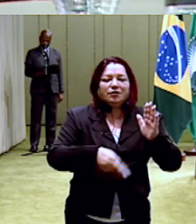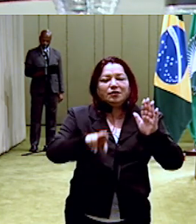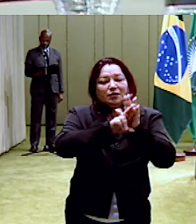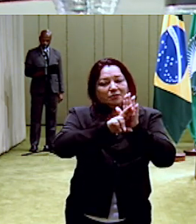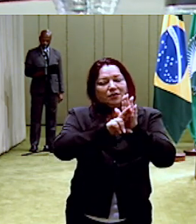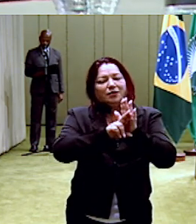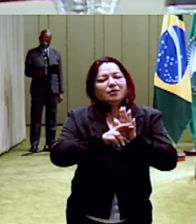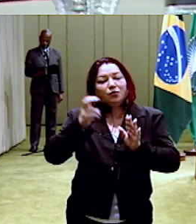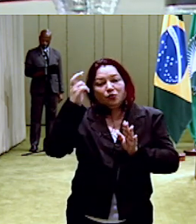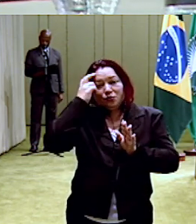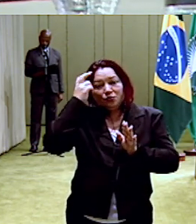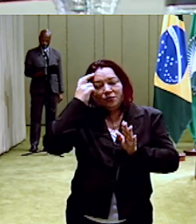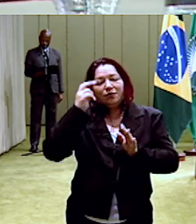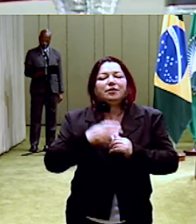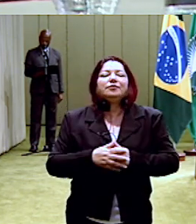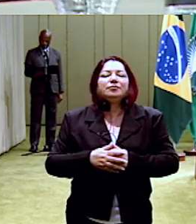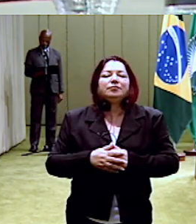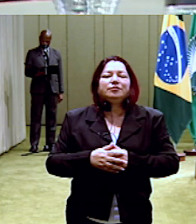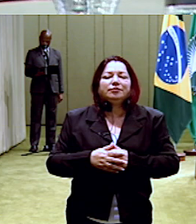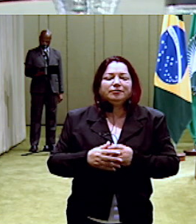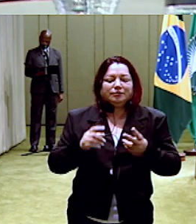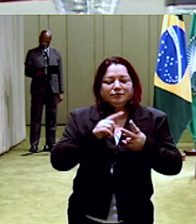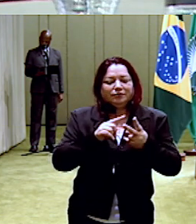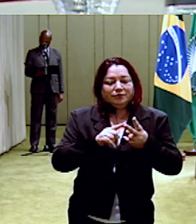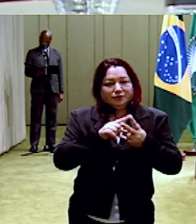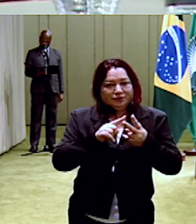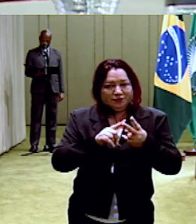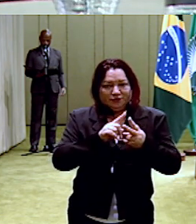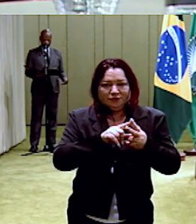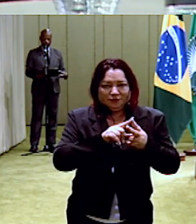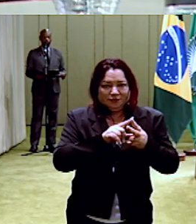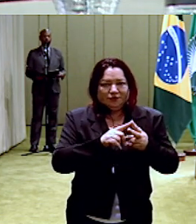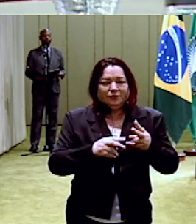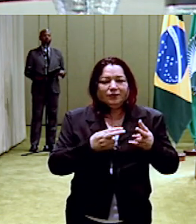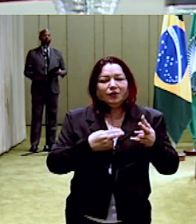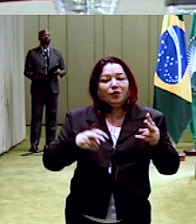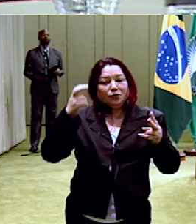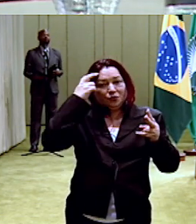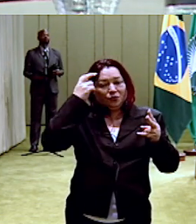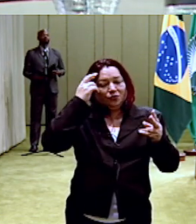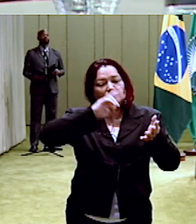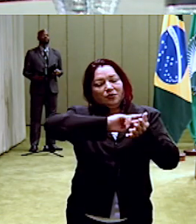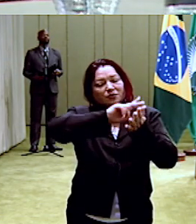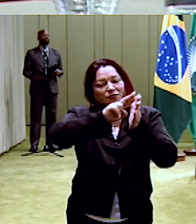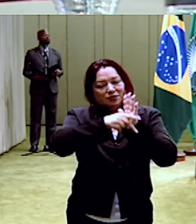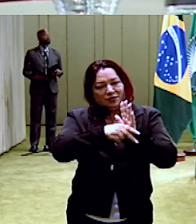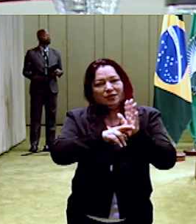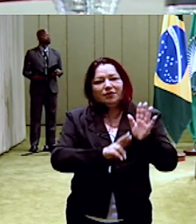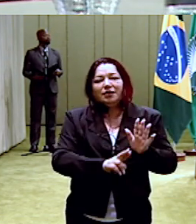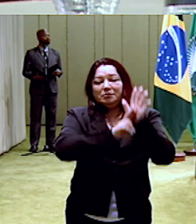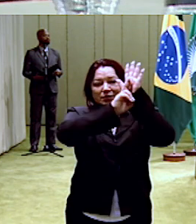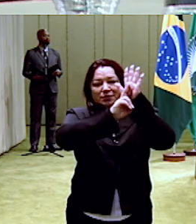que tem total relação com dois pontos importantes para a formação dessa cultura de diversidade, inclusão e de